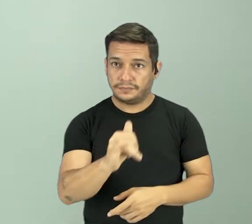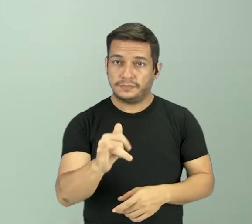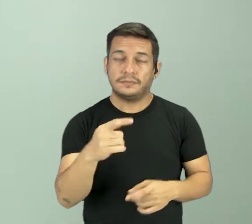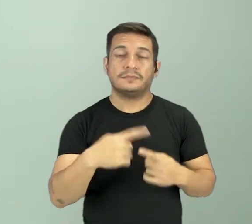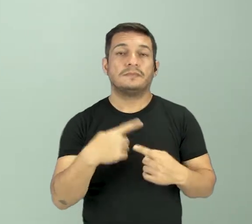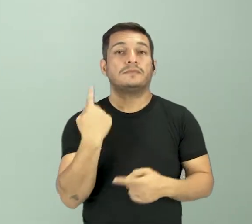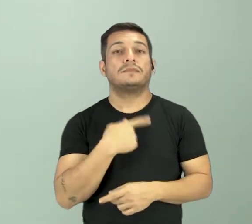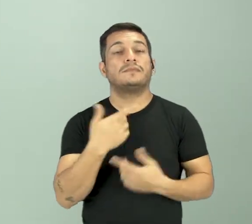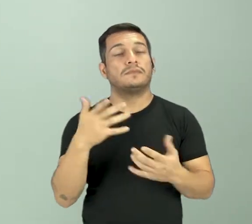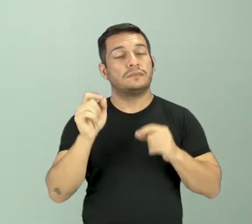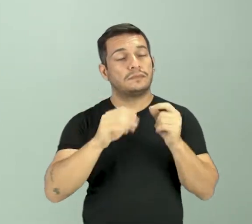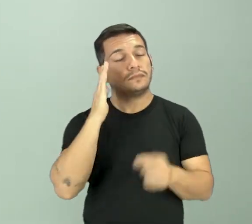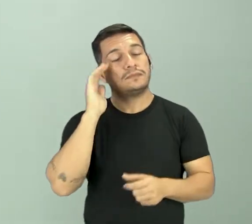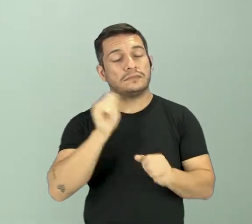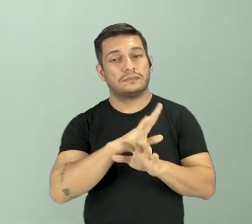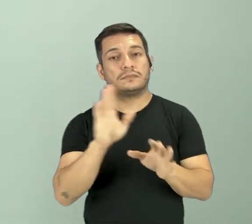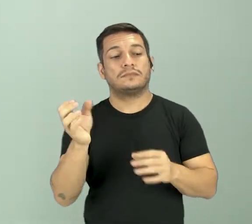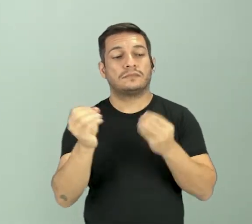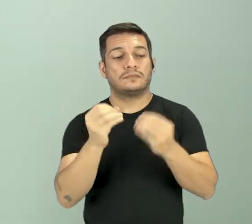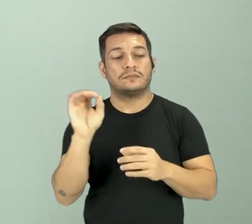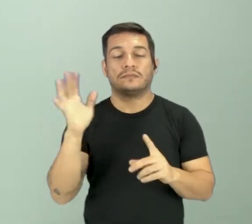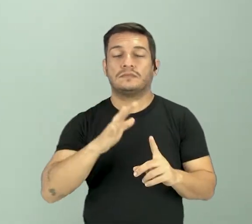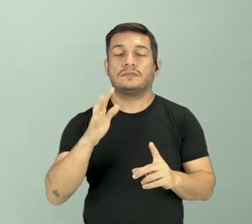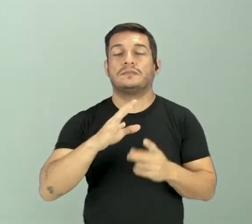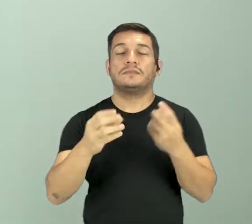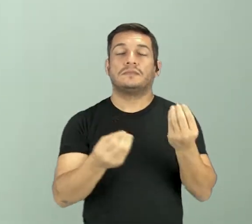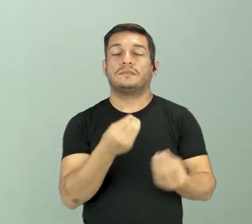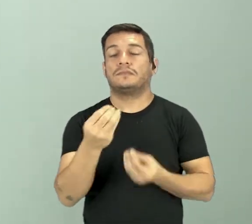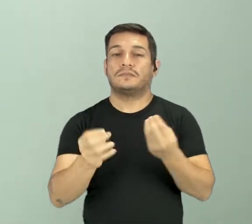o fenômeno da indução aplicado.